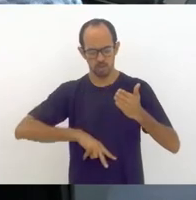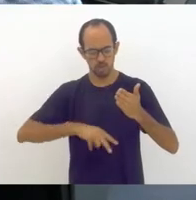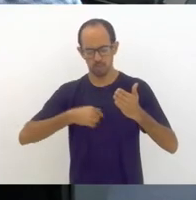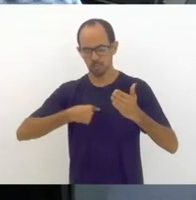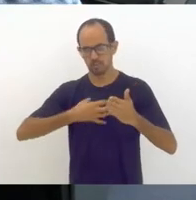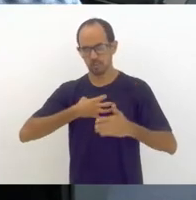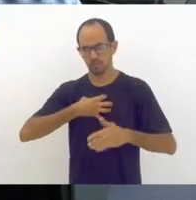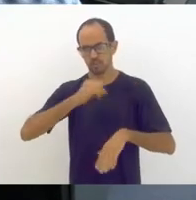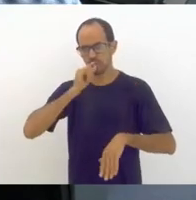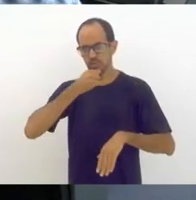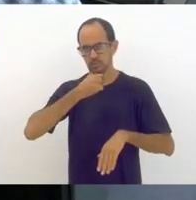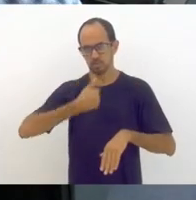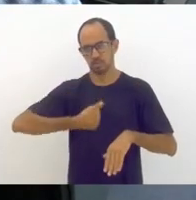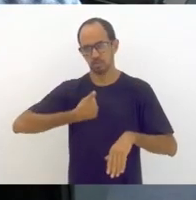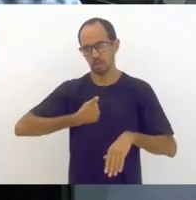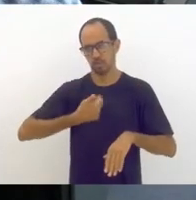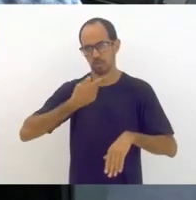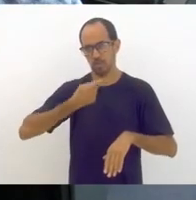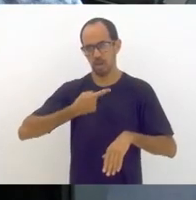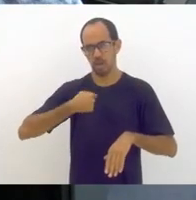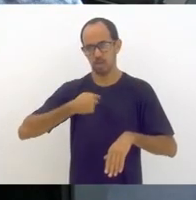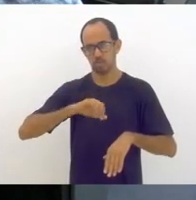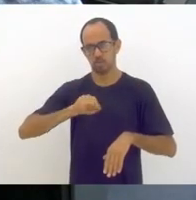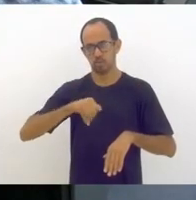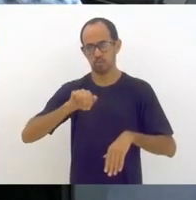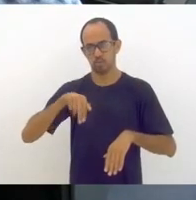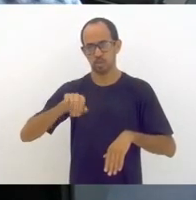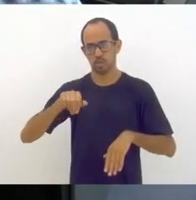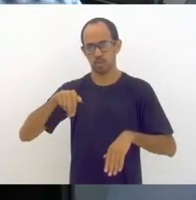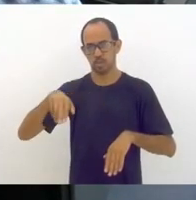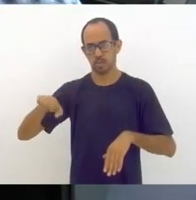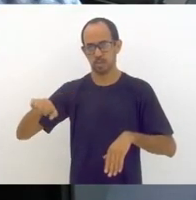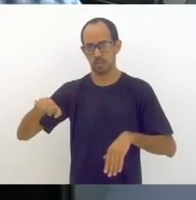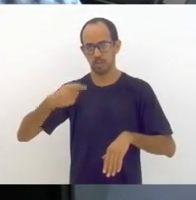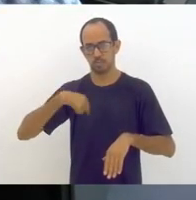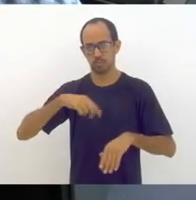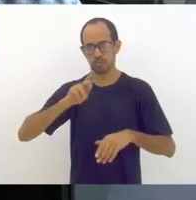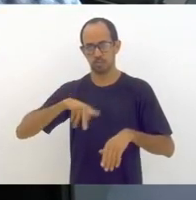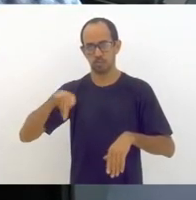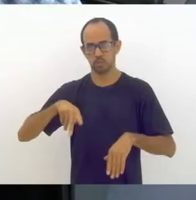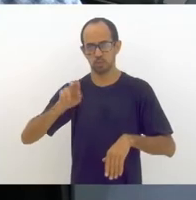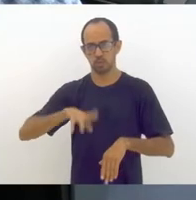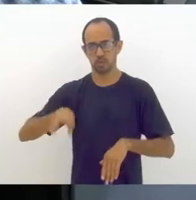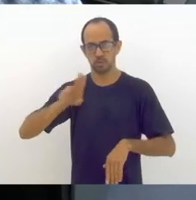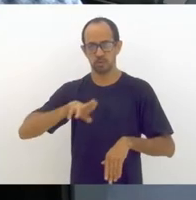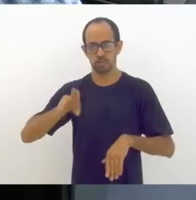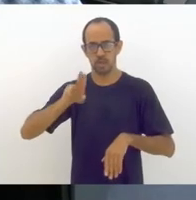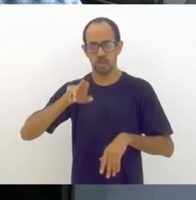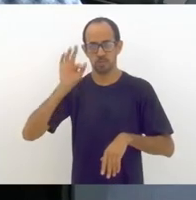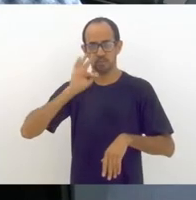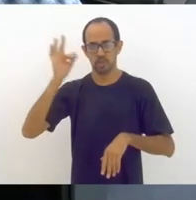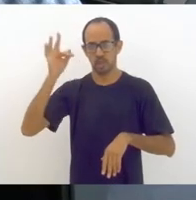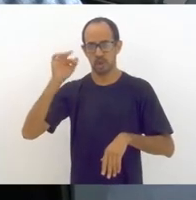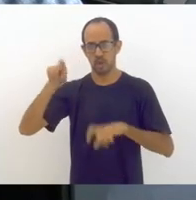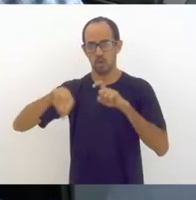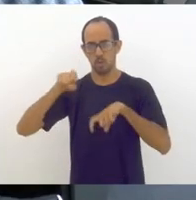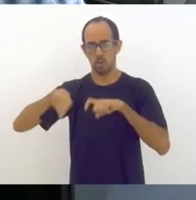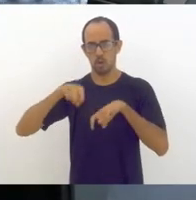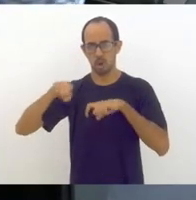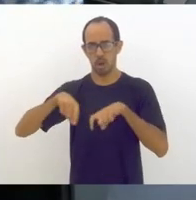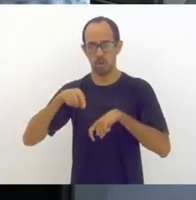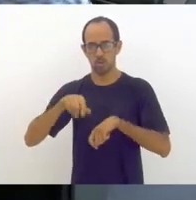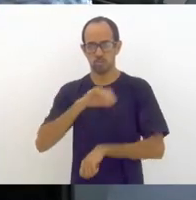me apresentar primeiro, desculpa. Eu sou Juliane, professora da Universidade Federal Rural do Rio de Janeiro, do curso de